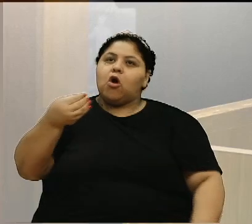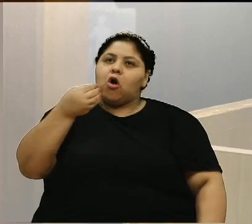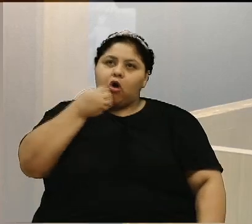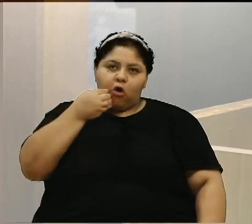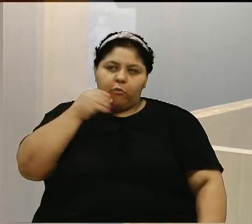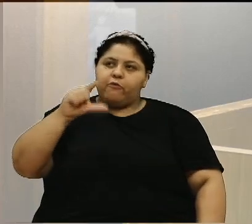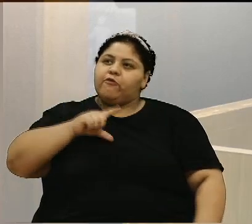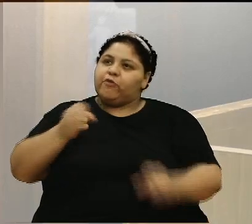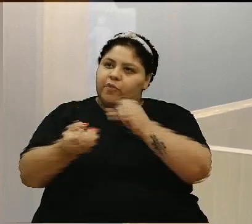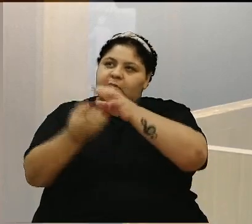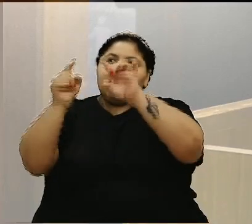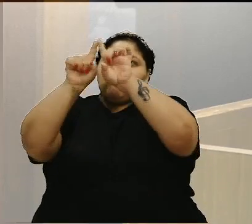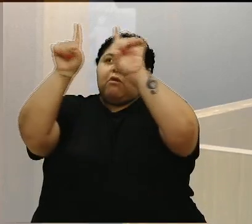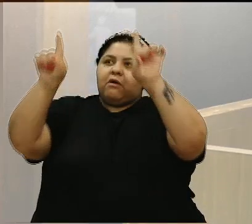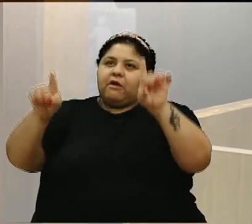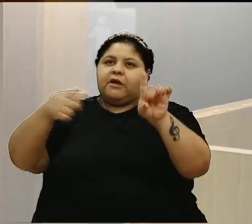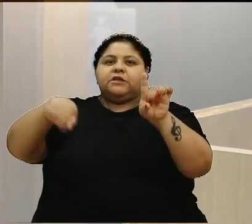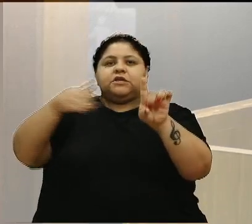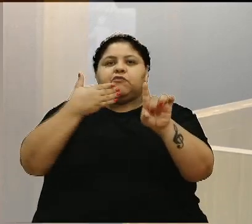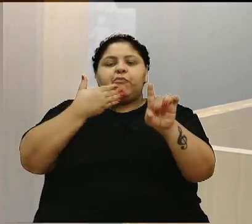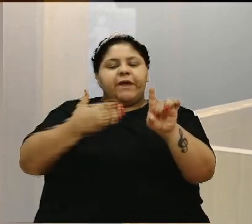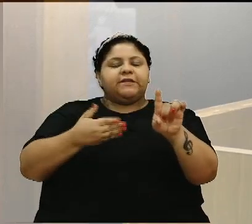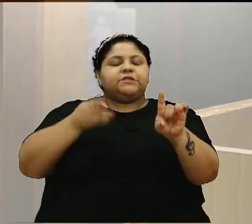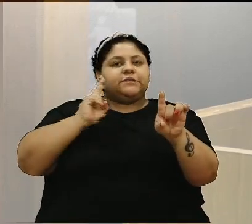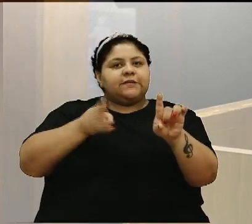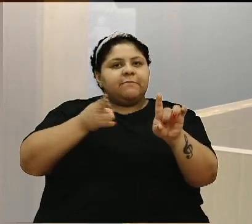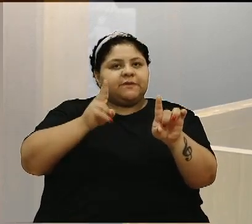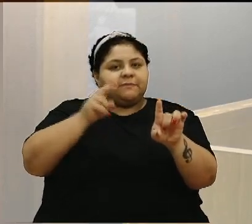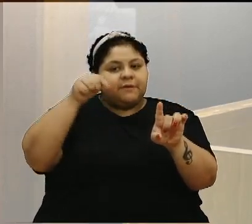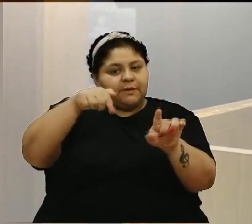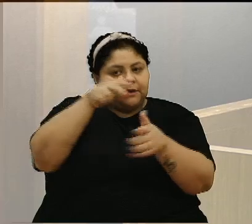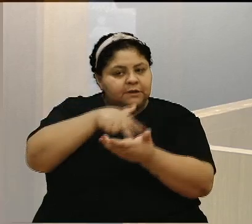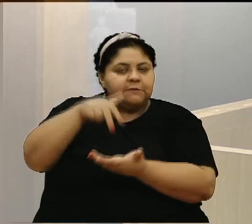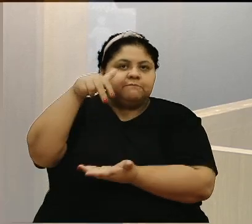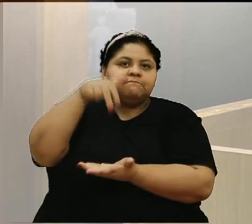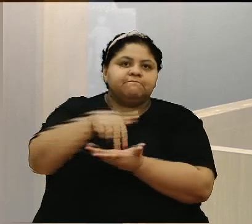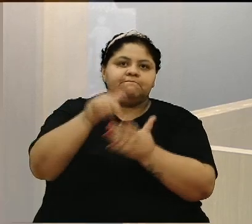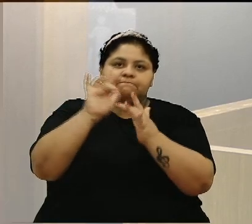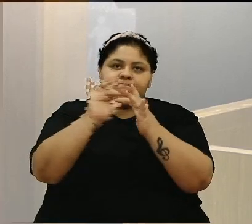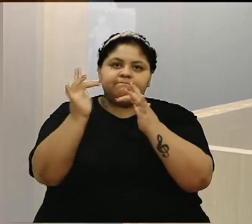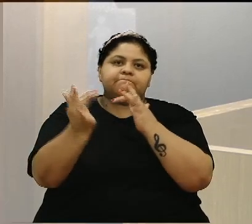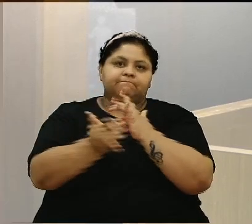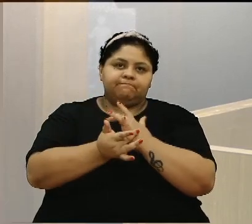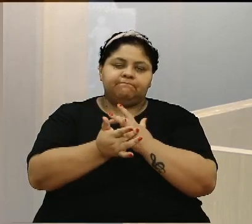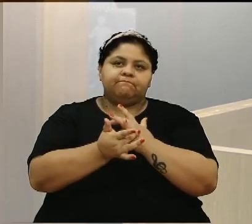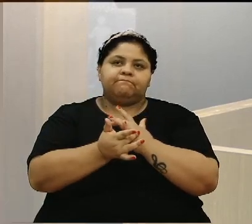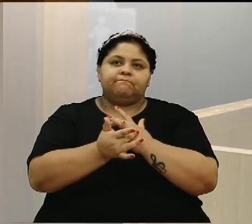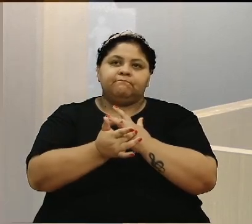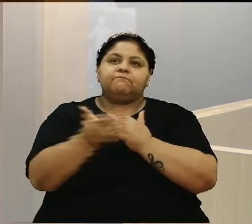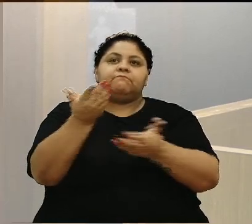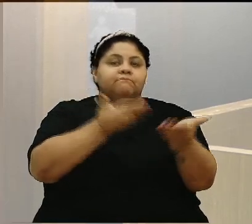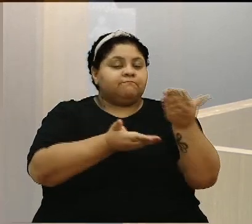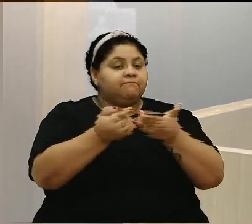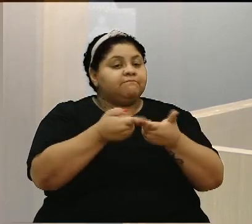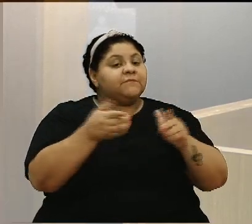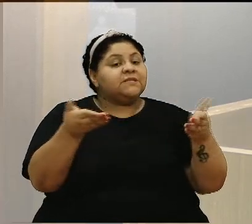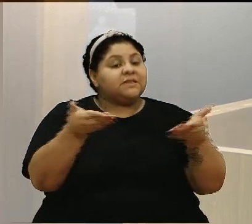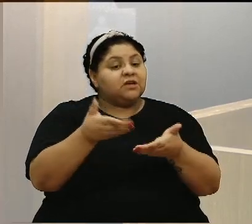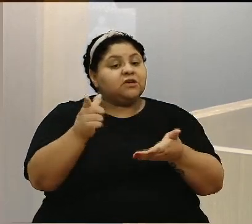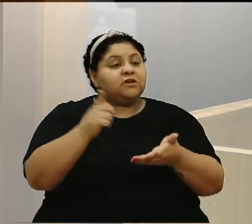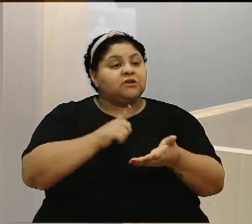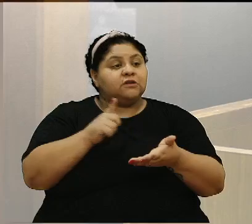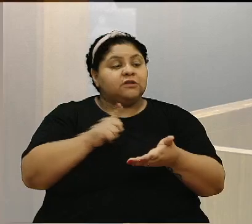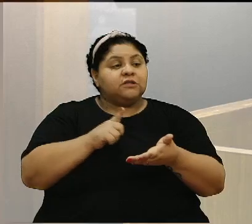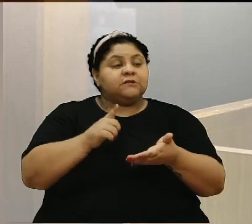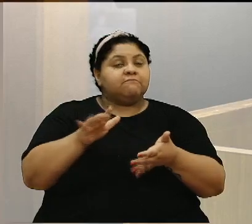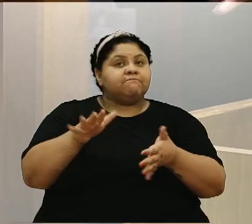coisa que a gente solicita diuturnamente nessa tribuna e nas redes sociais. Fomos atendidos, mas agora temos que dar